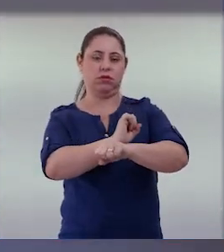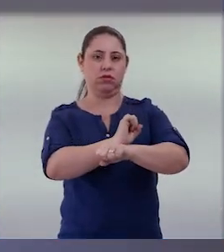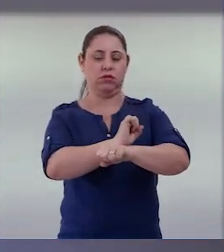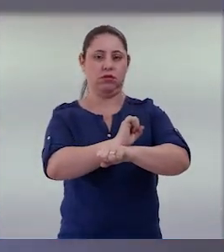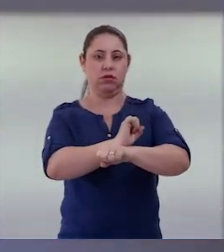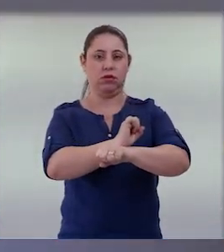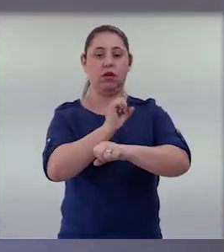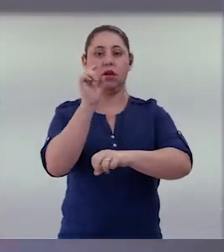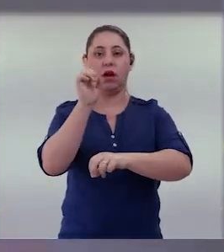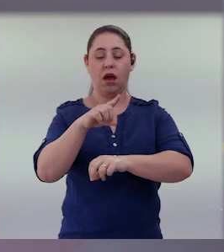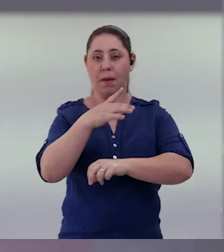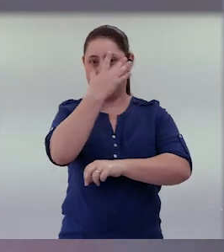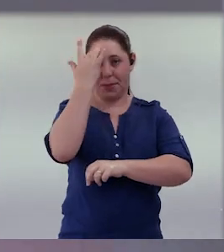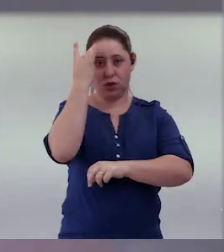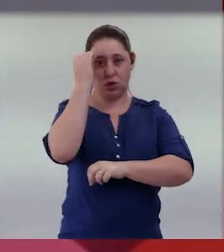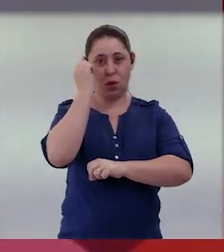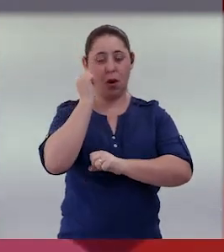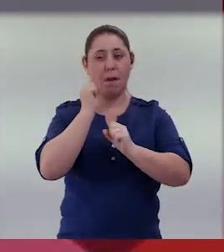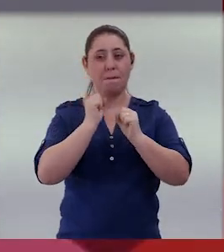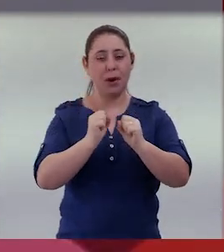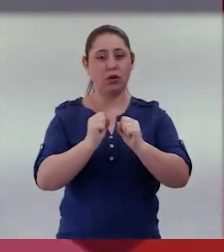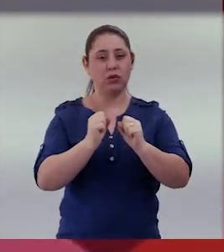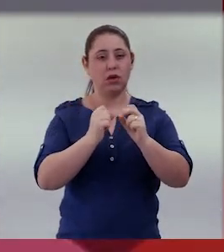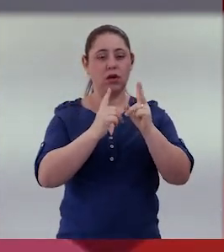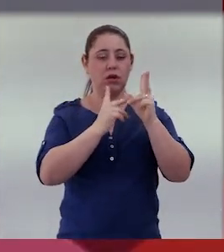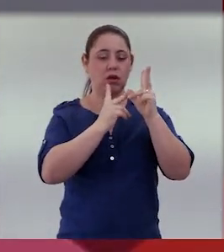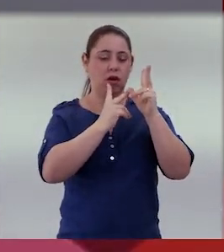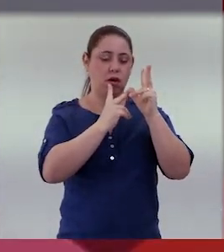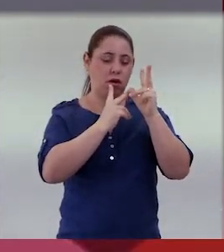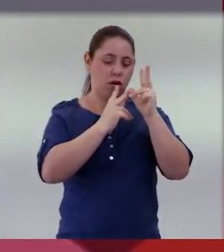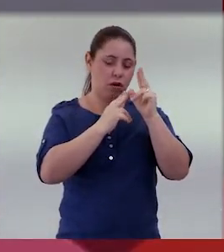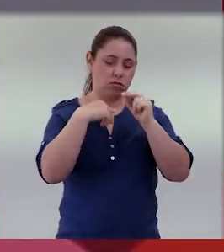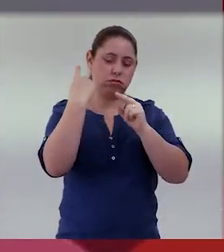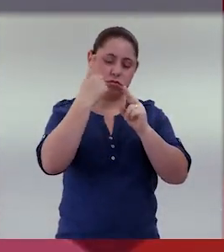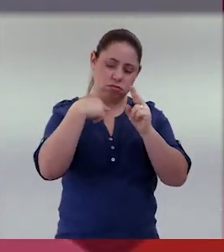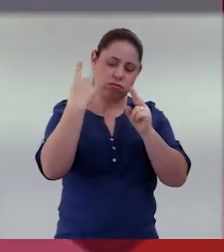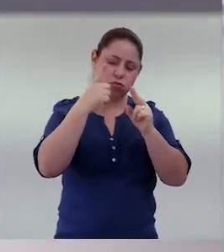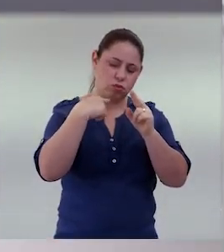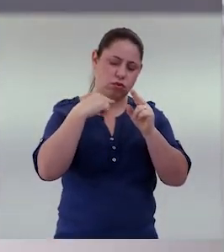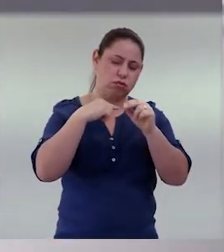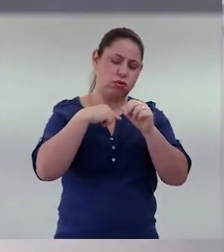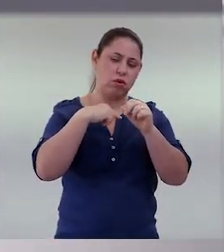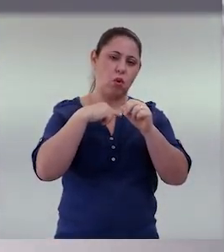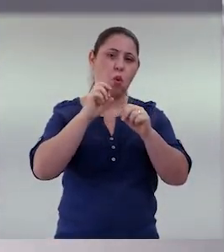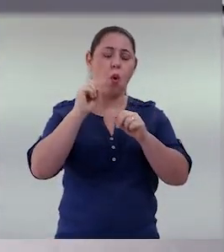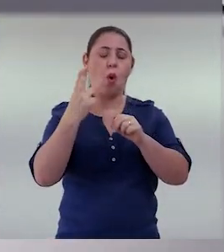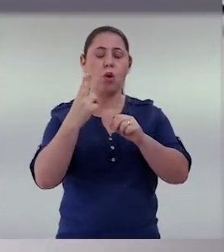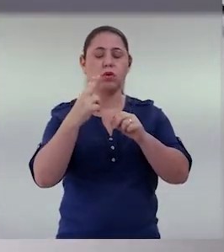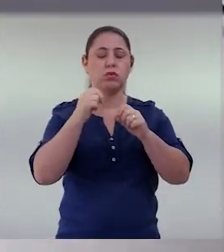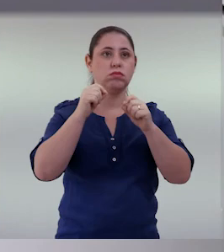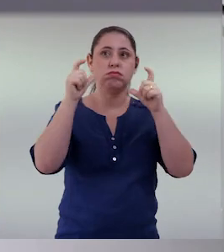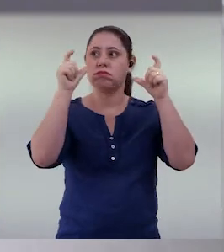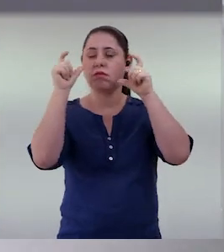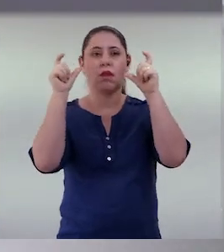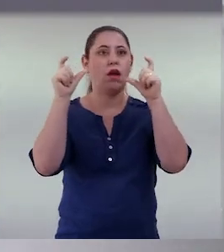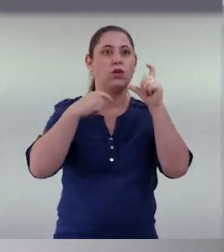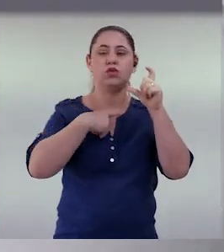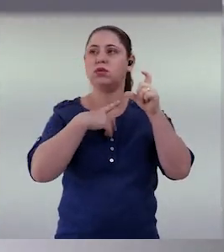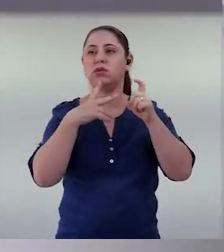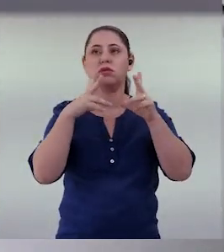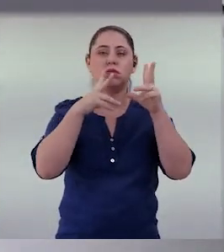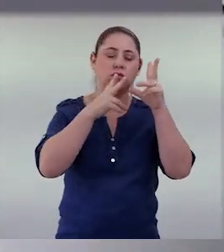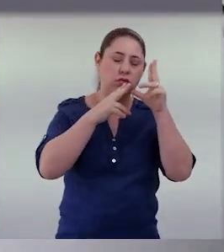escovar os dentes, né? Essa pessoa pode dormir muito, ou então ela pode perder